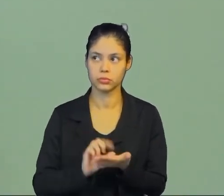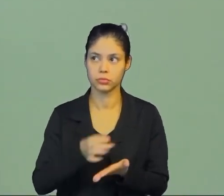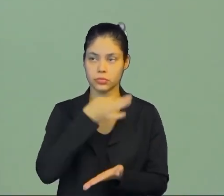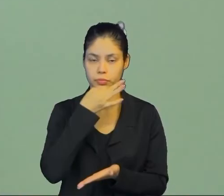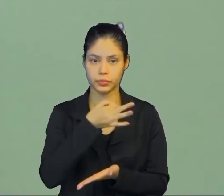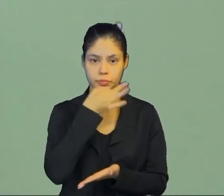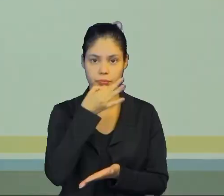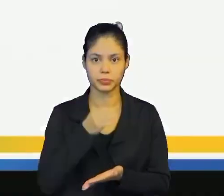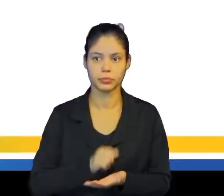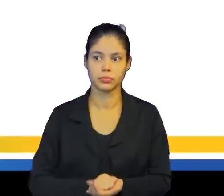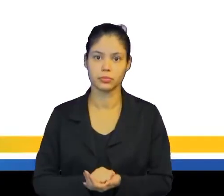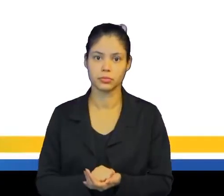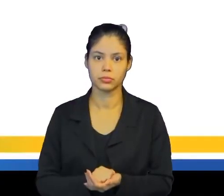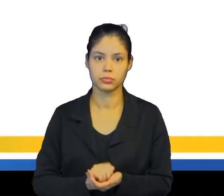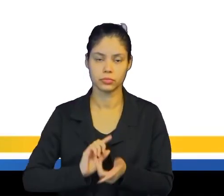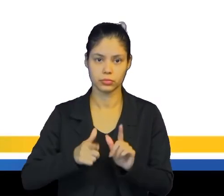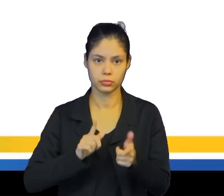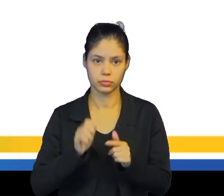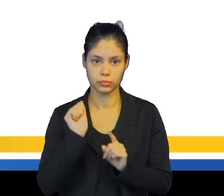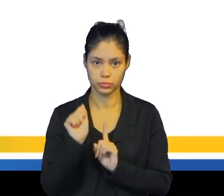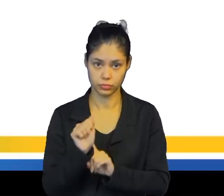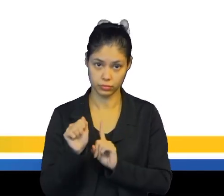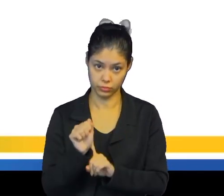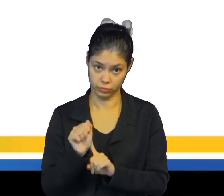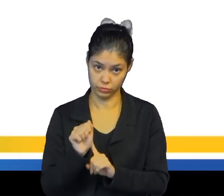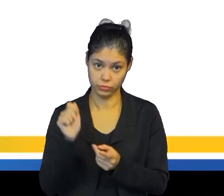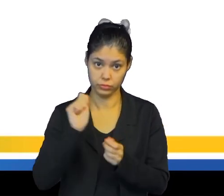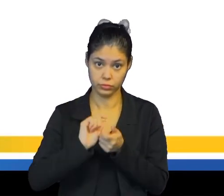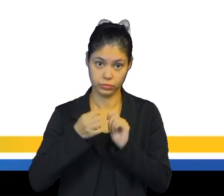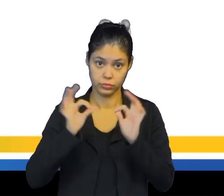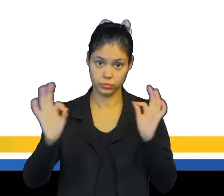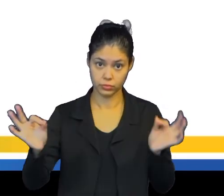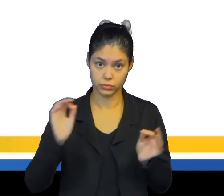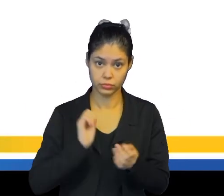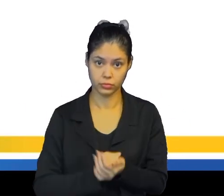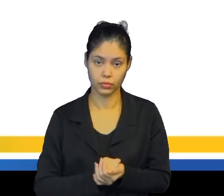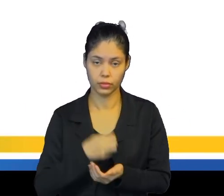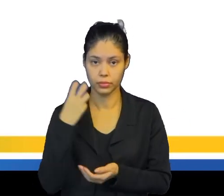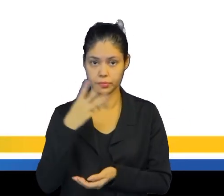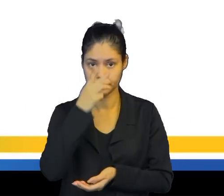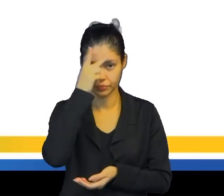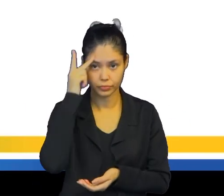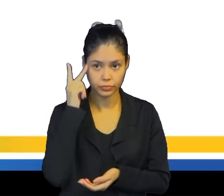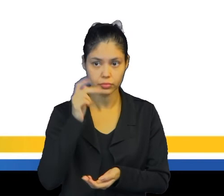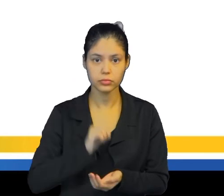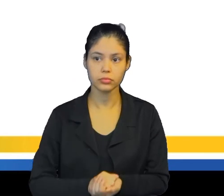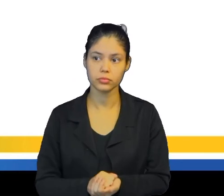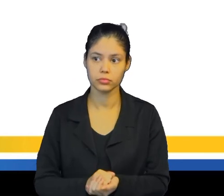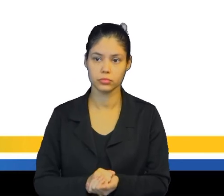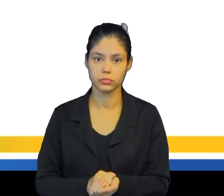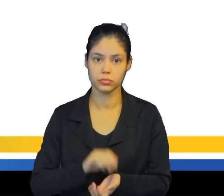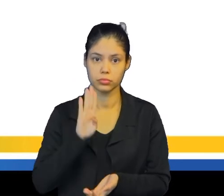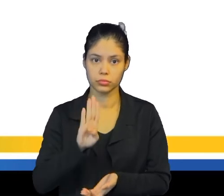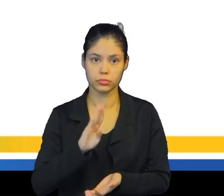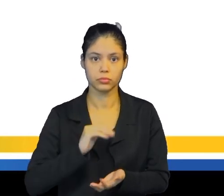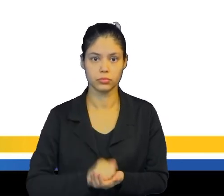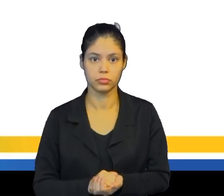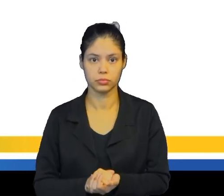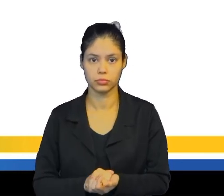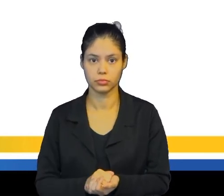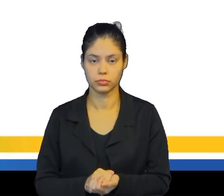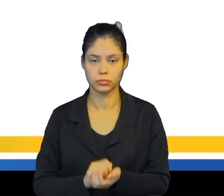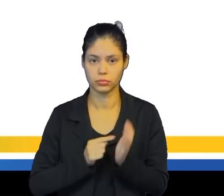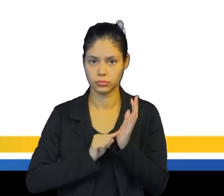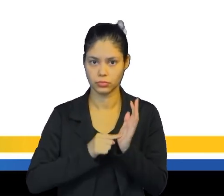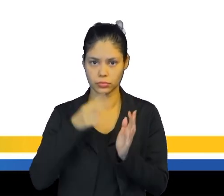de opinião? Letra A. Texto longo e escrito por terceira pessoa. B. Tem